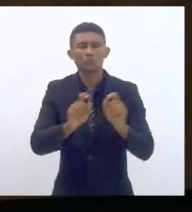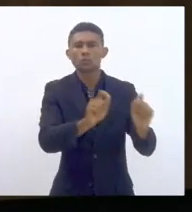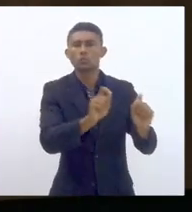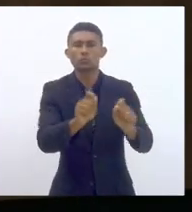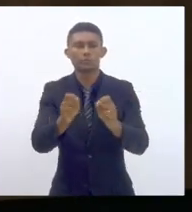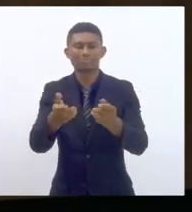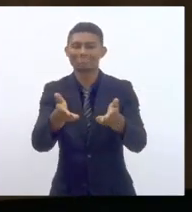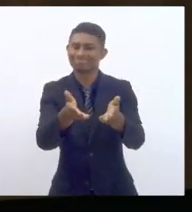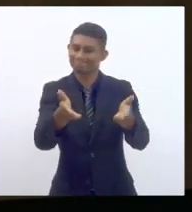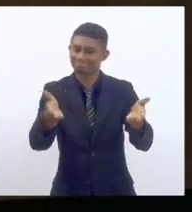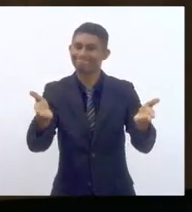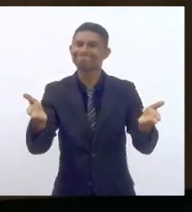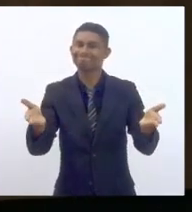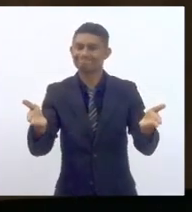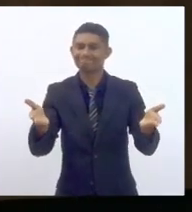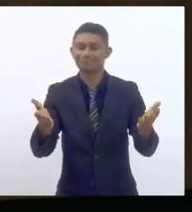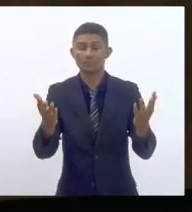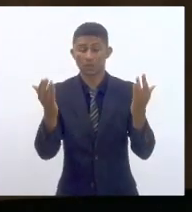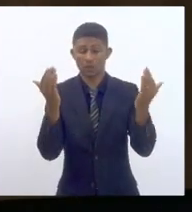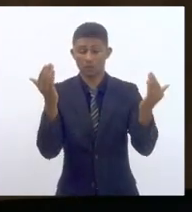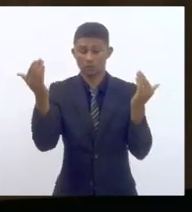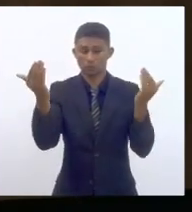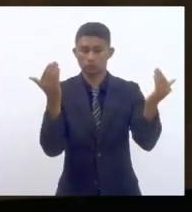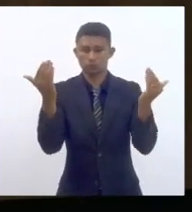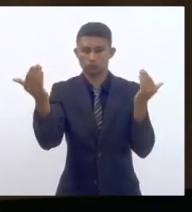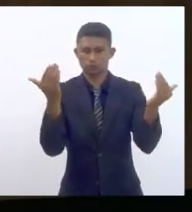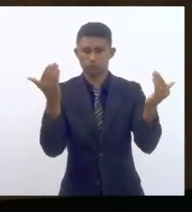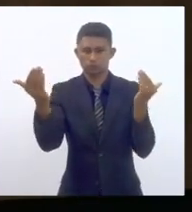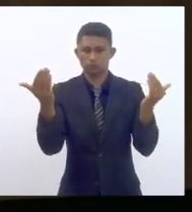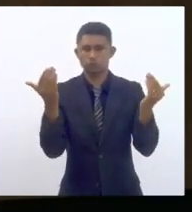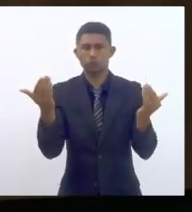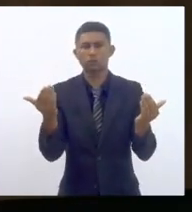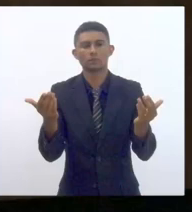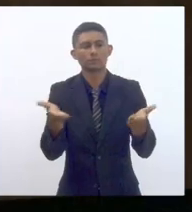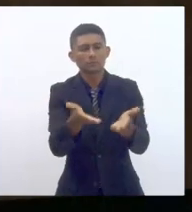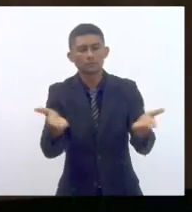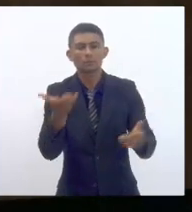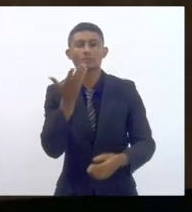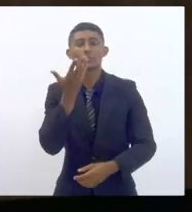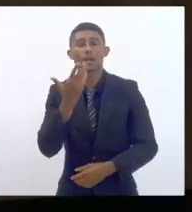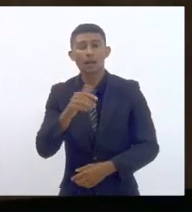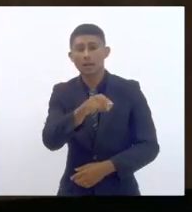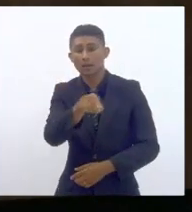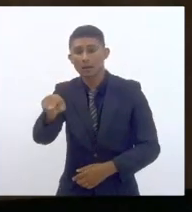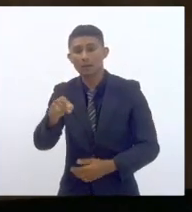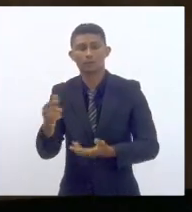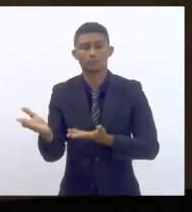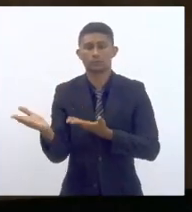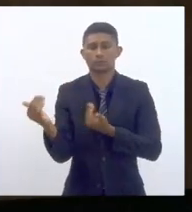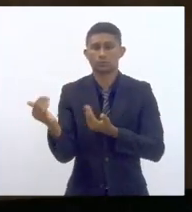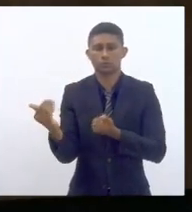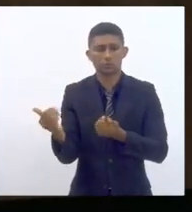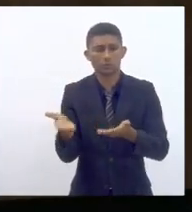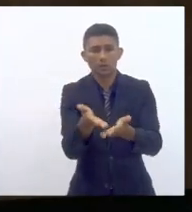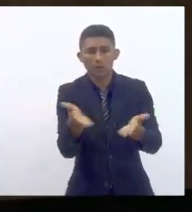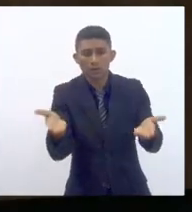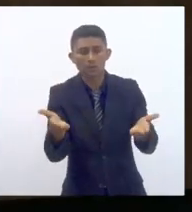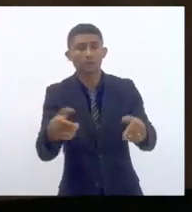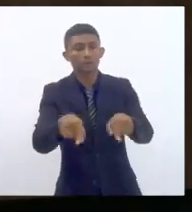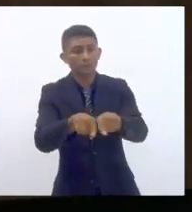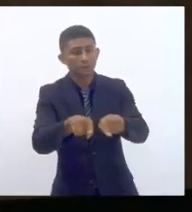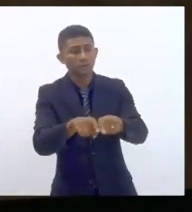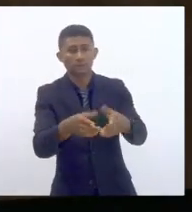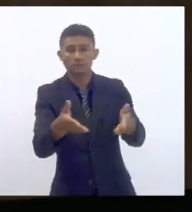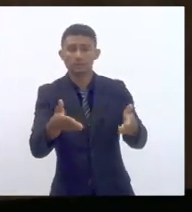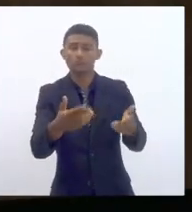as demandas psicossociais apresentadas por crianças, adolescentes e jovens de favela